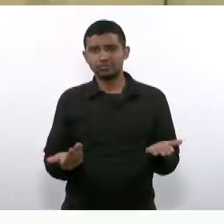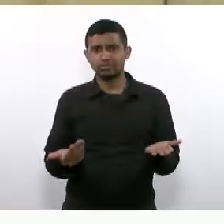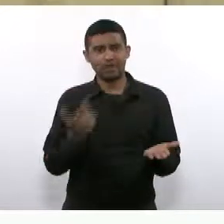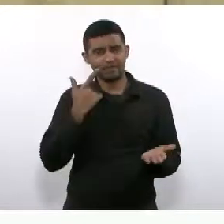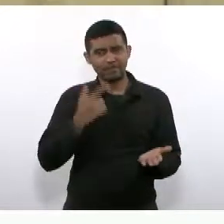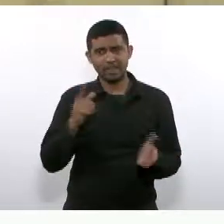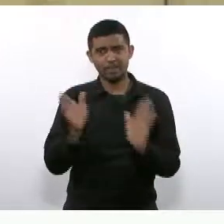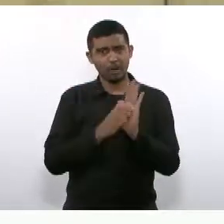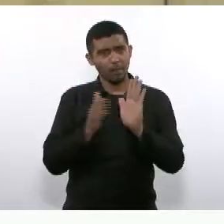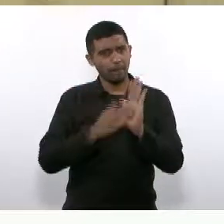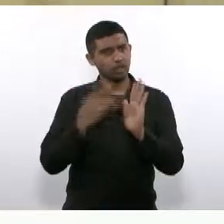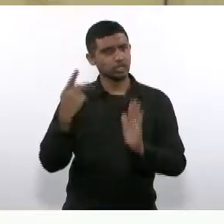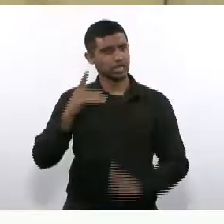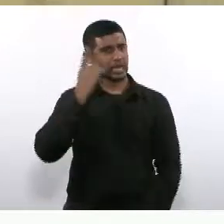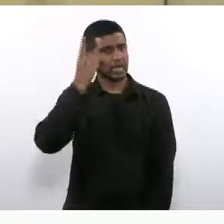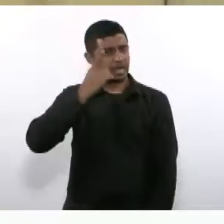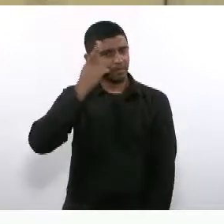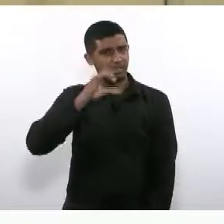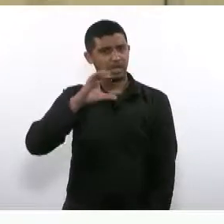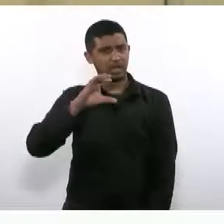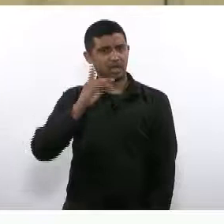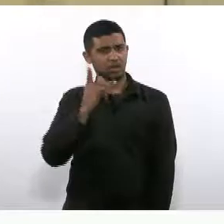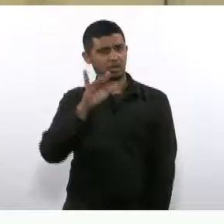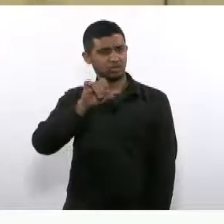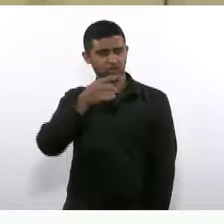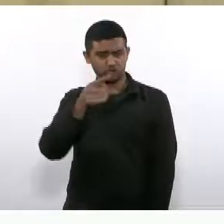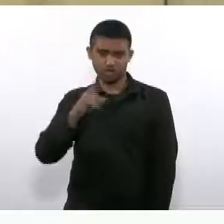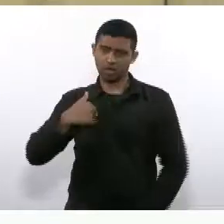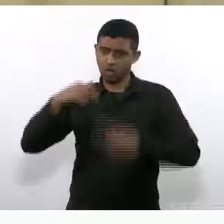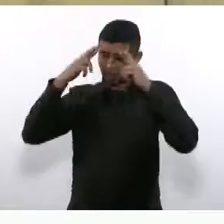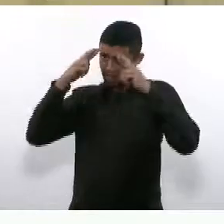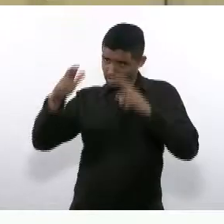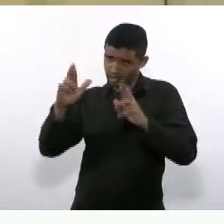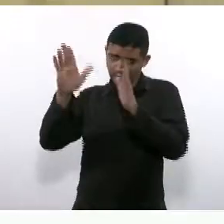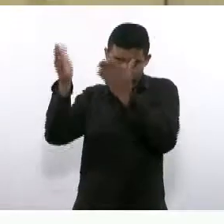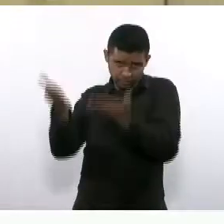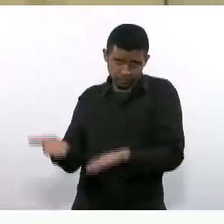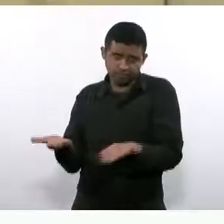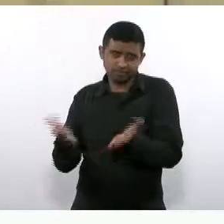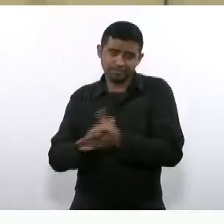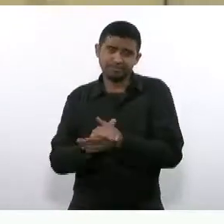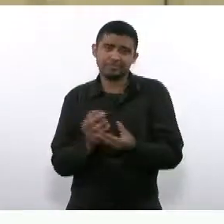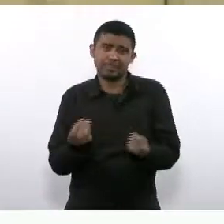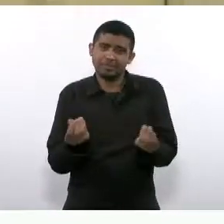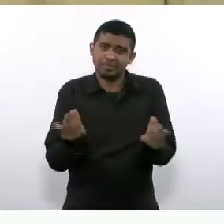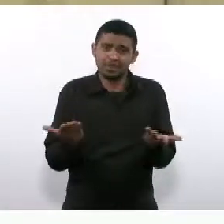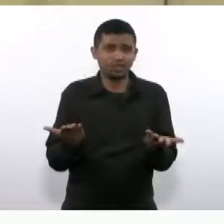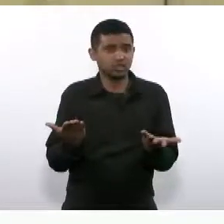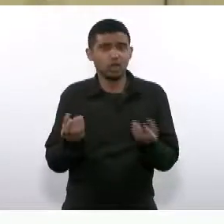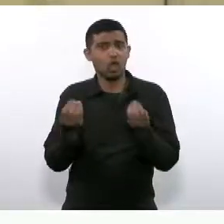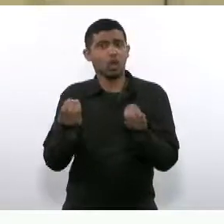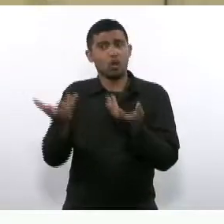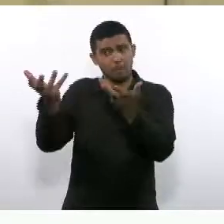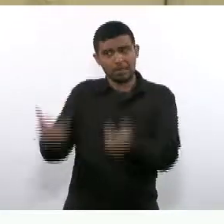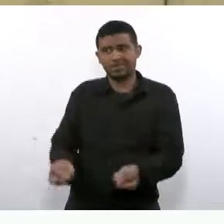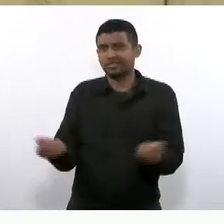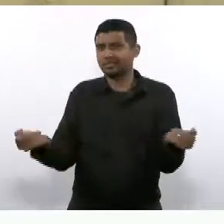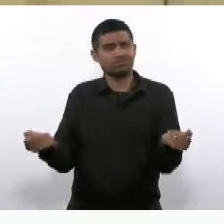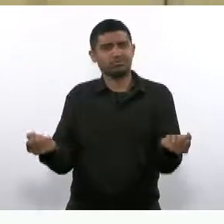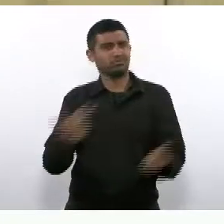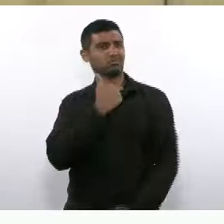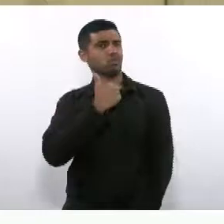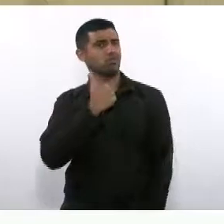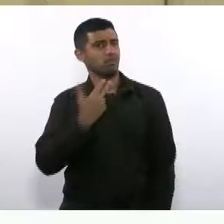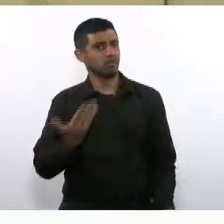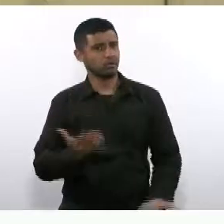uma proposta, com todo respeito também ao deputado Bulhões, mas não tem como a gente aceitar essa